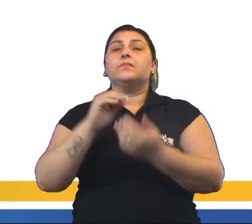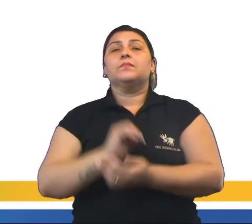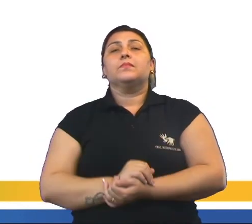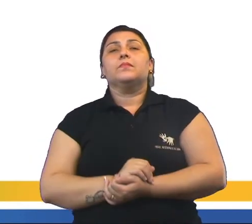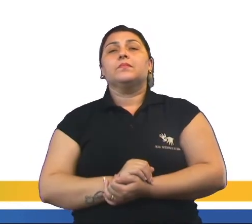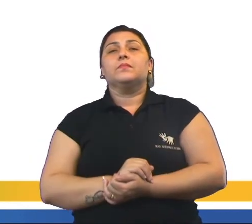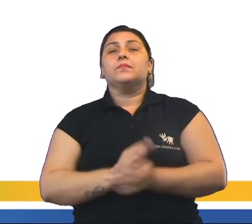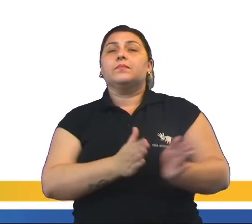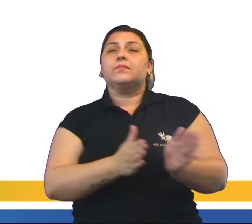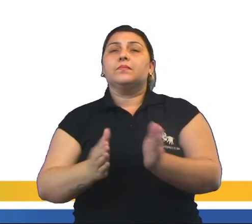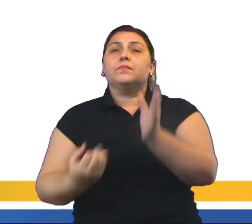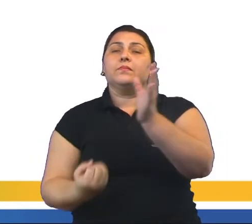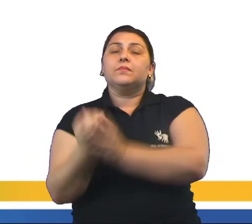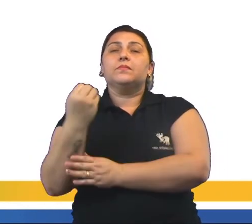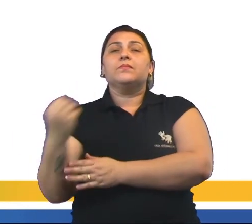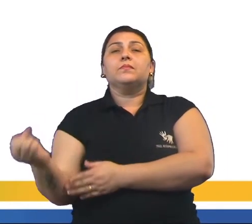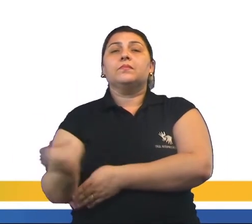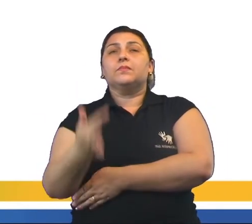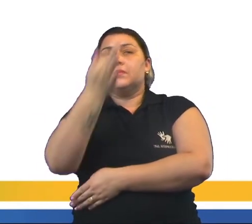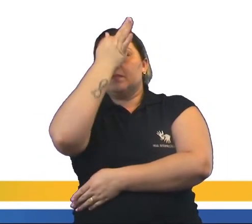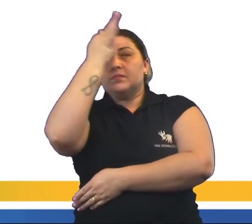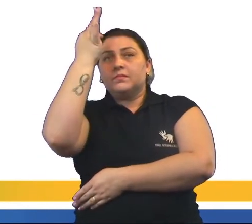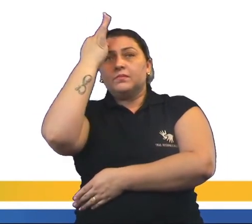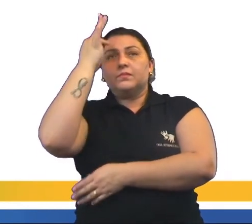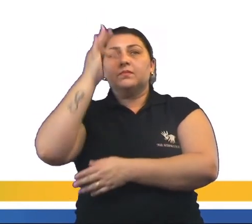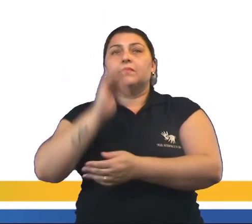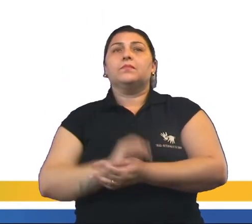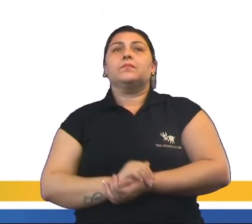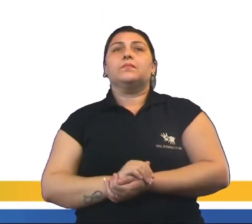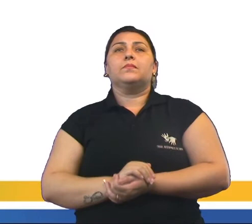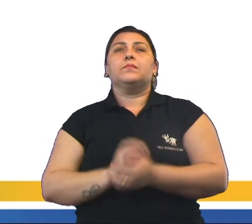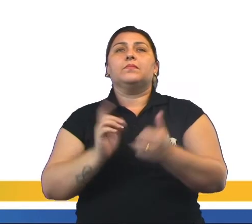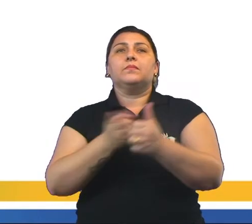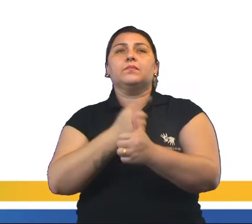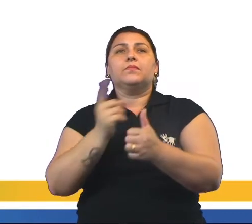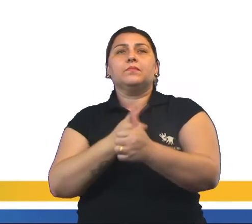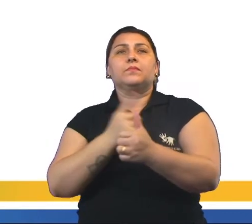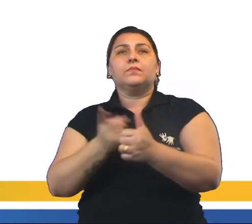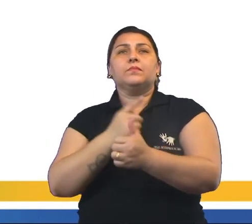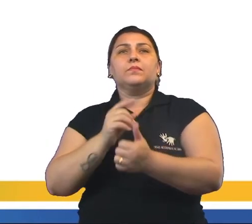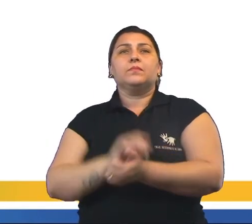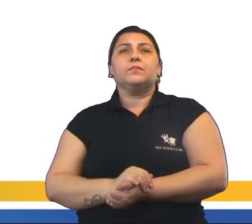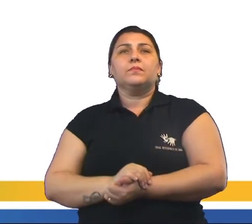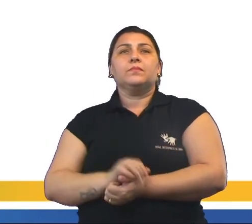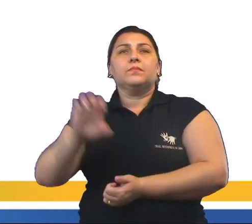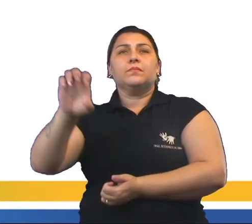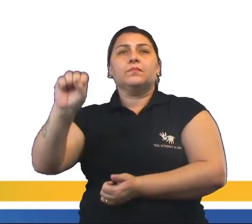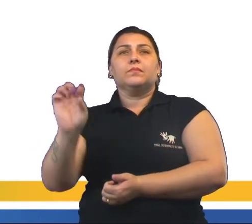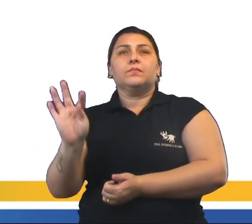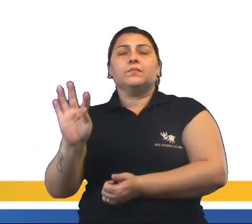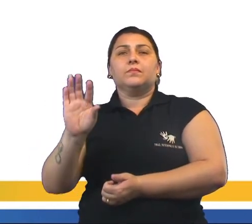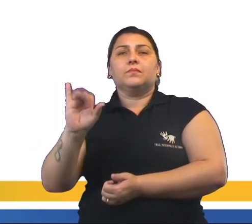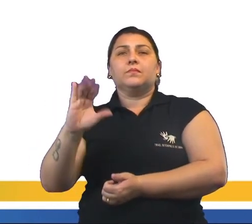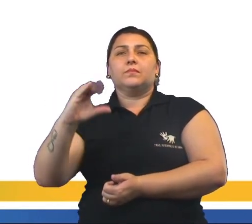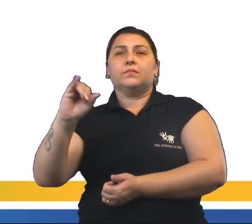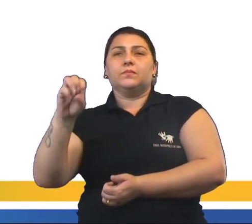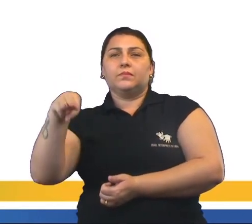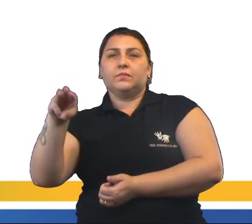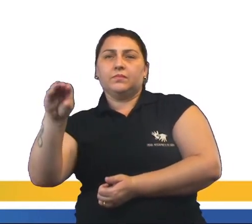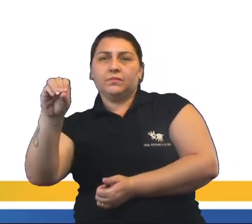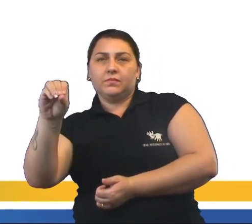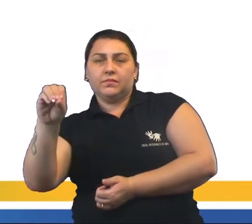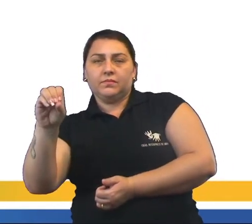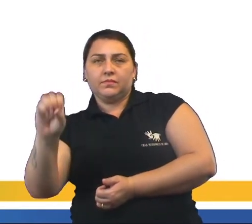desse período, né, surgiu novas filosofias, como o estoicismo, né, que